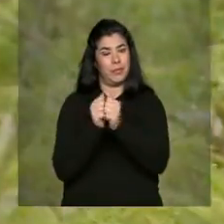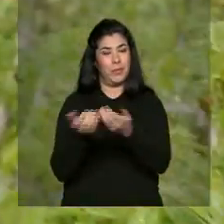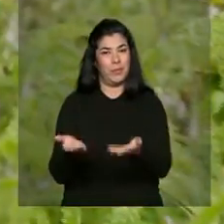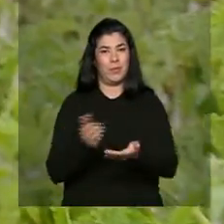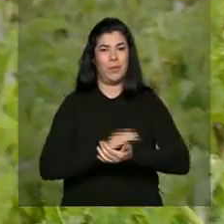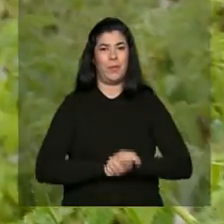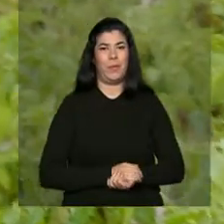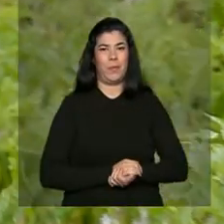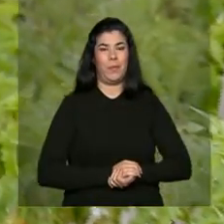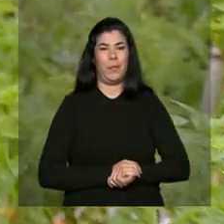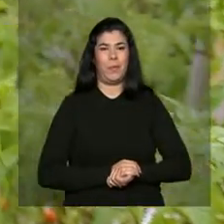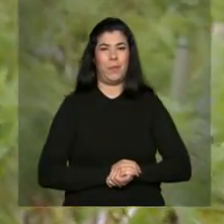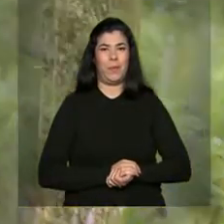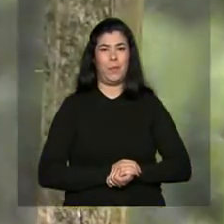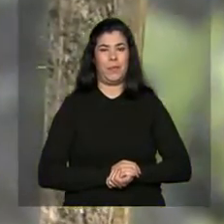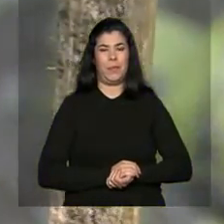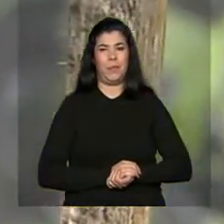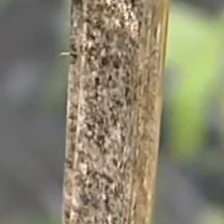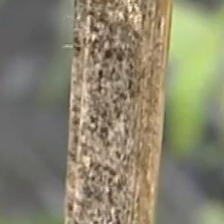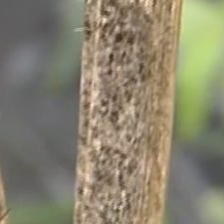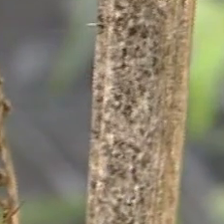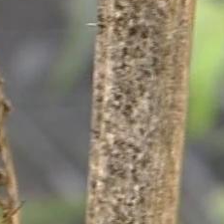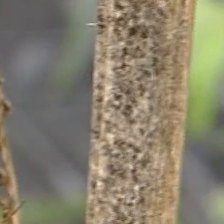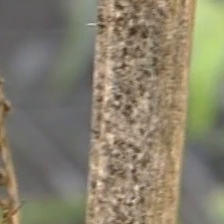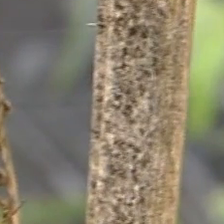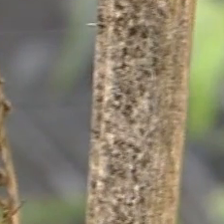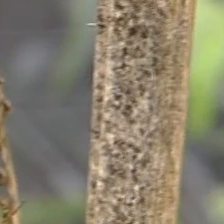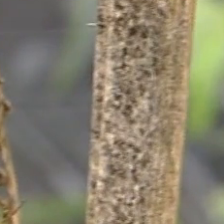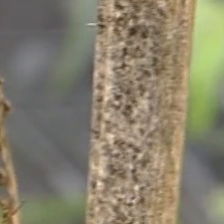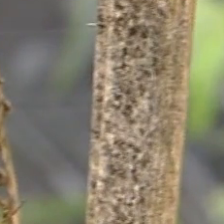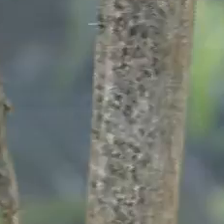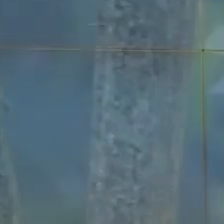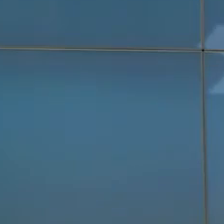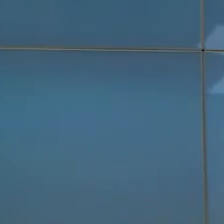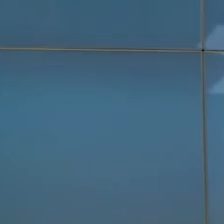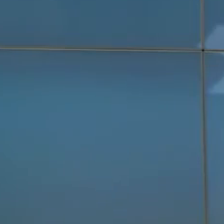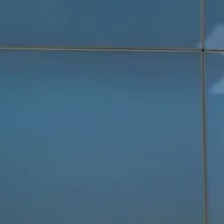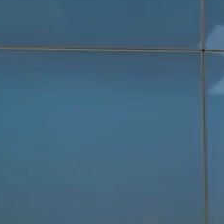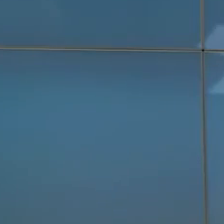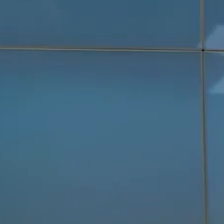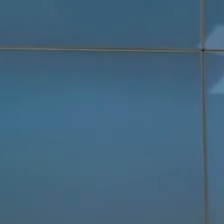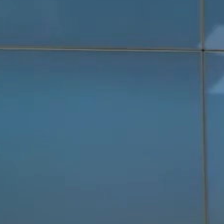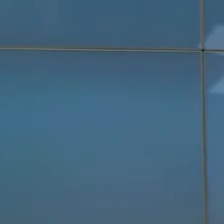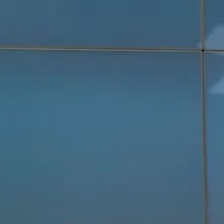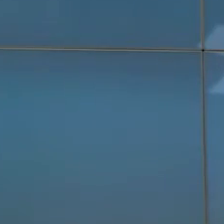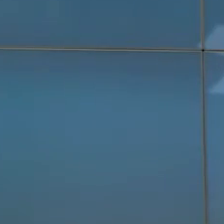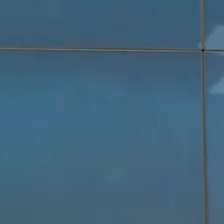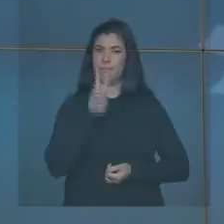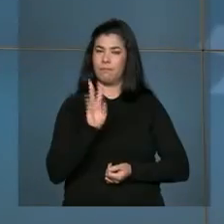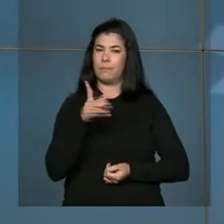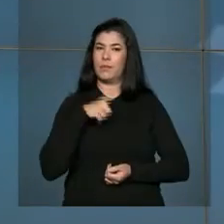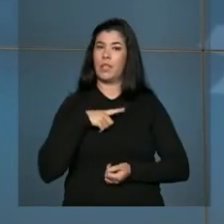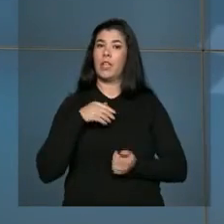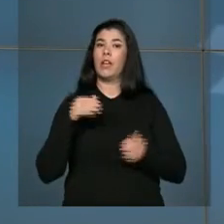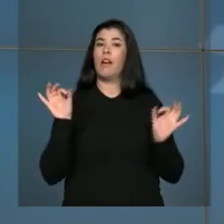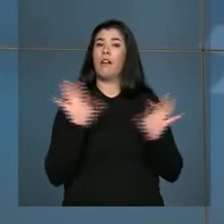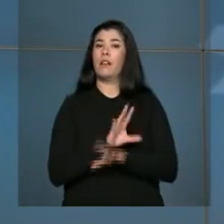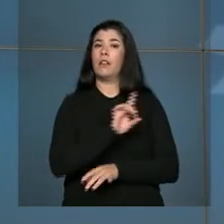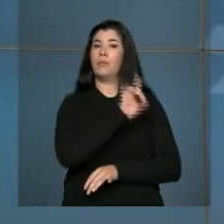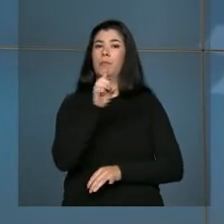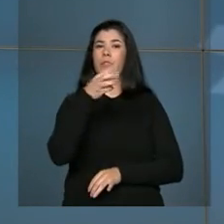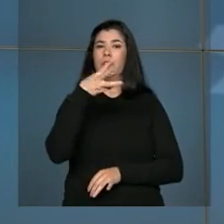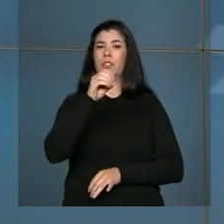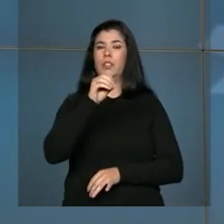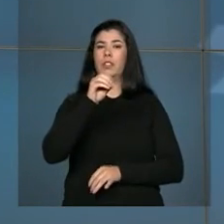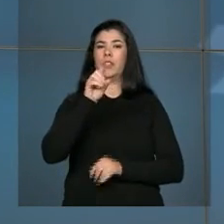Música. E atenção, termina no dia 30 de junho